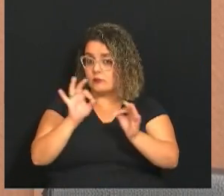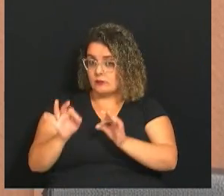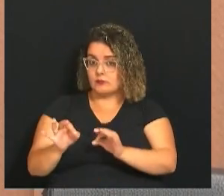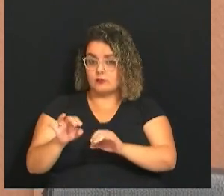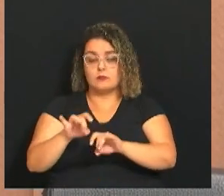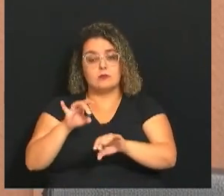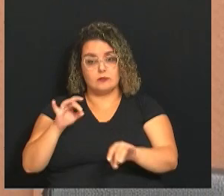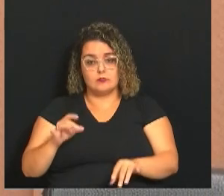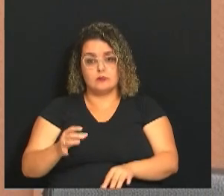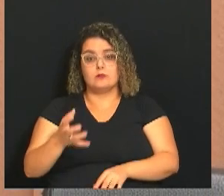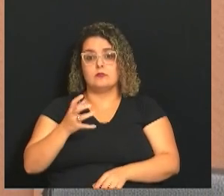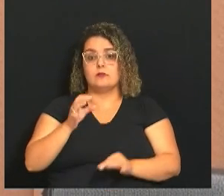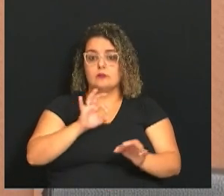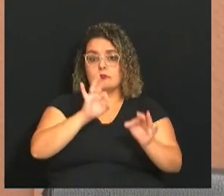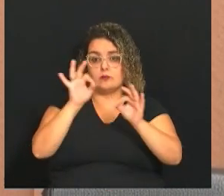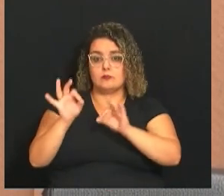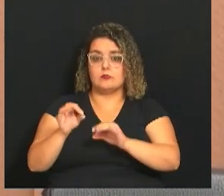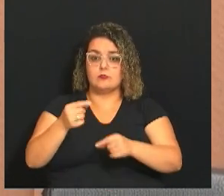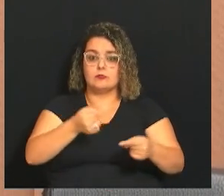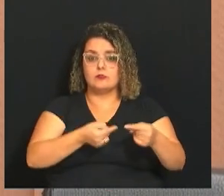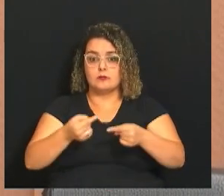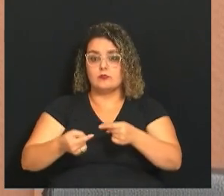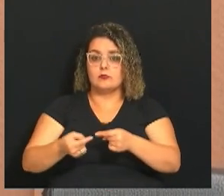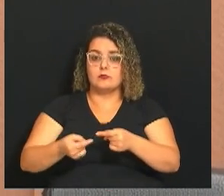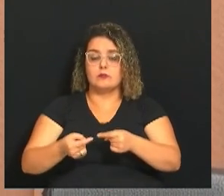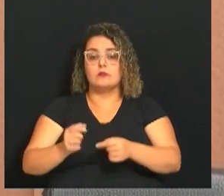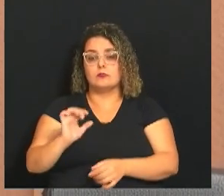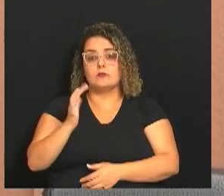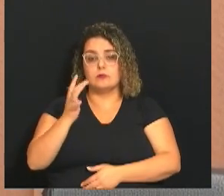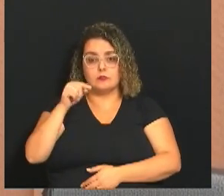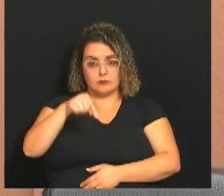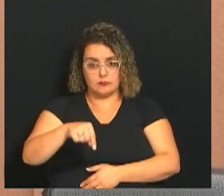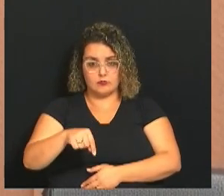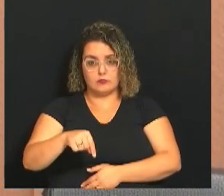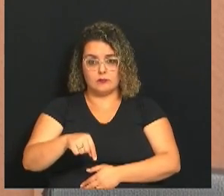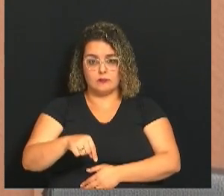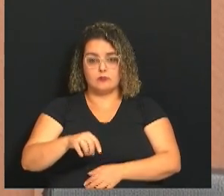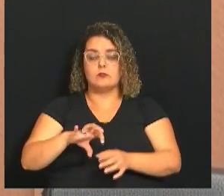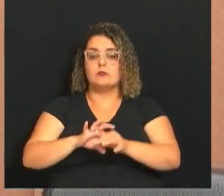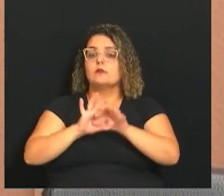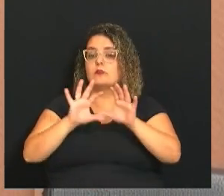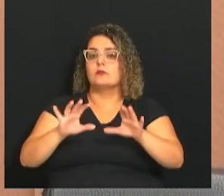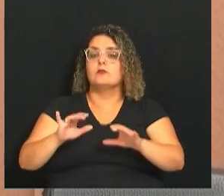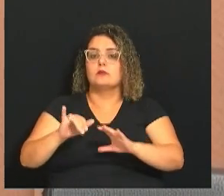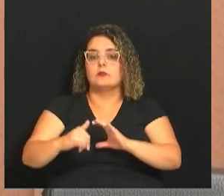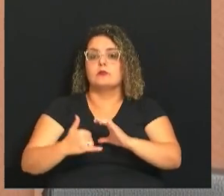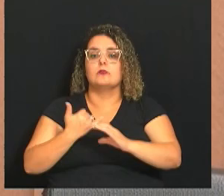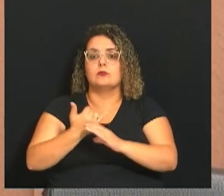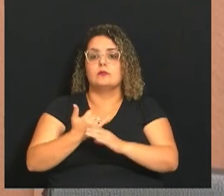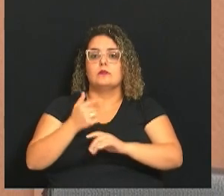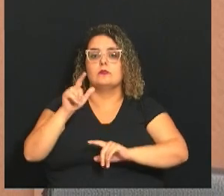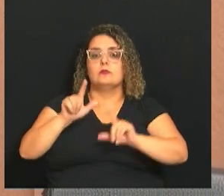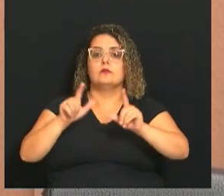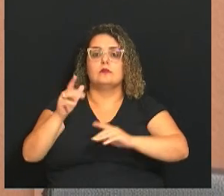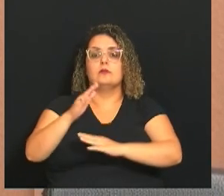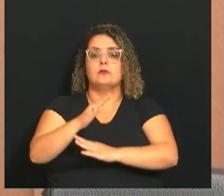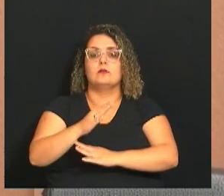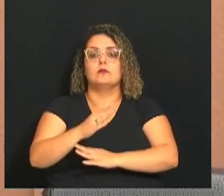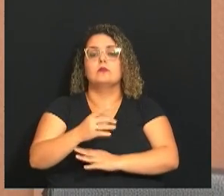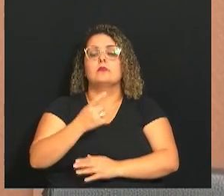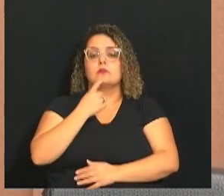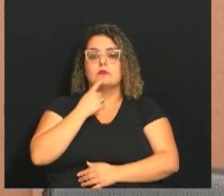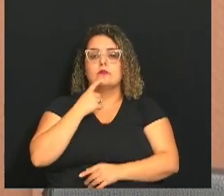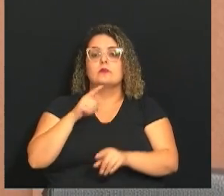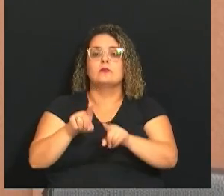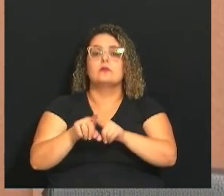gostaria de acompanhar a discussão, o debate que aconteceu aqui, vai estar disponível no YouTube da TV Câmara Campinas, assim como no